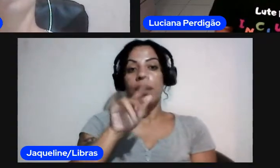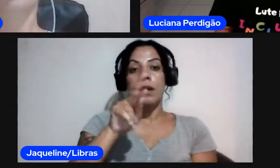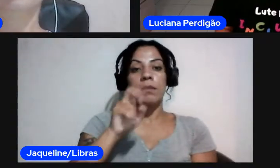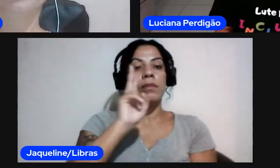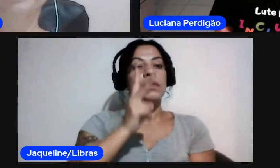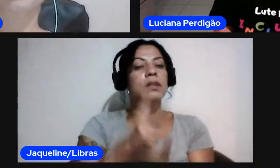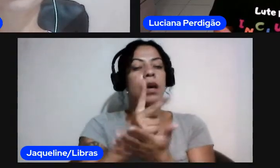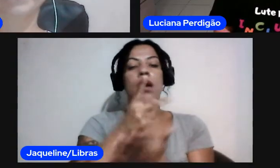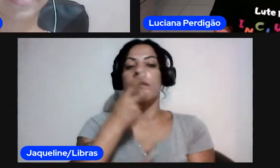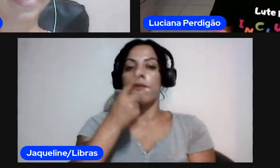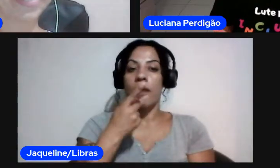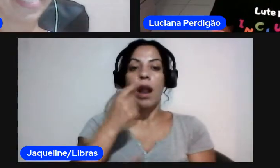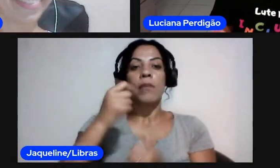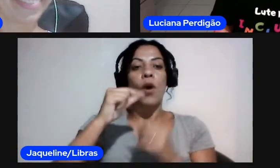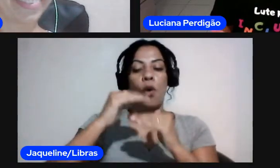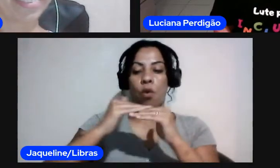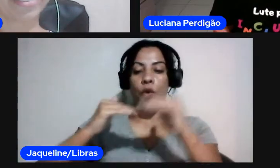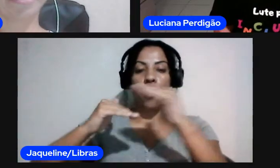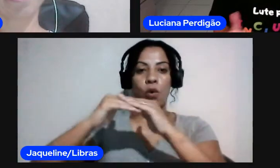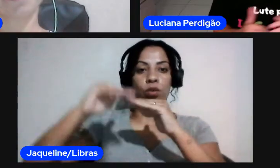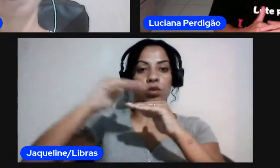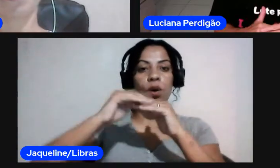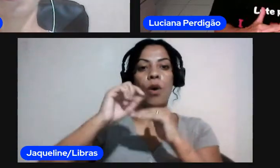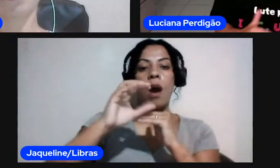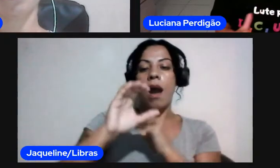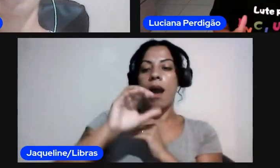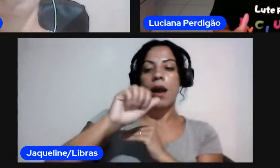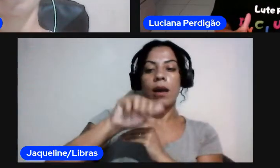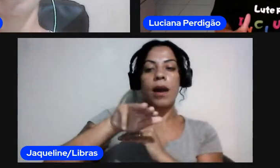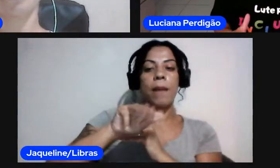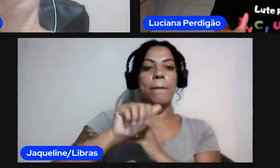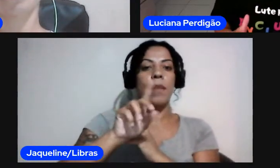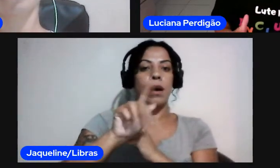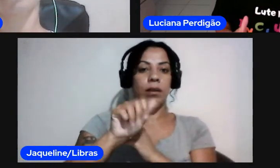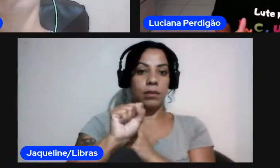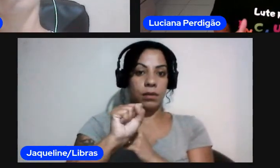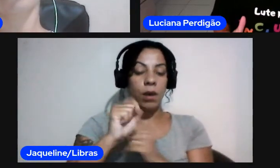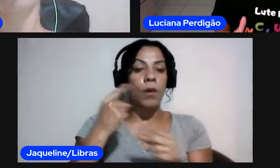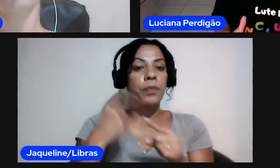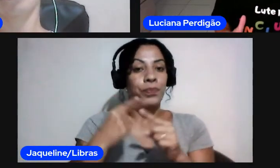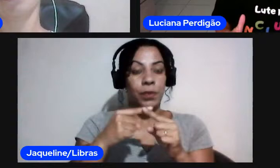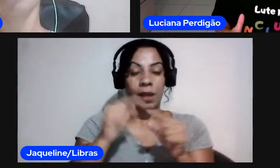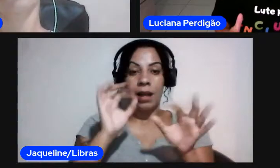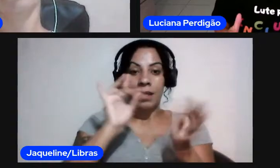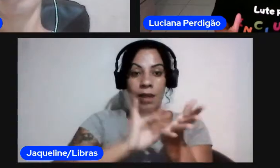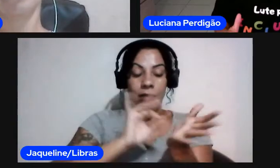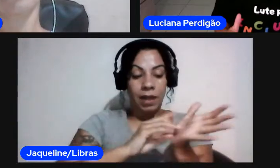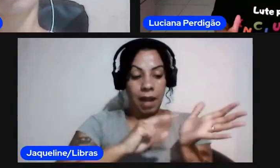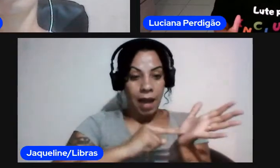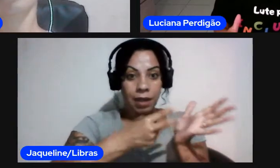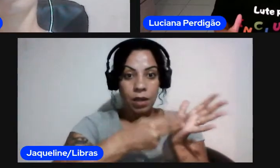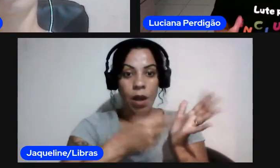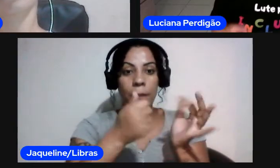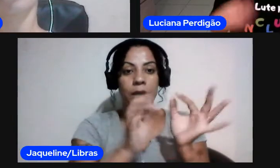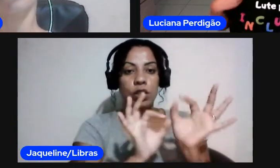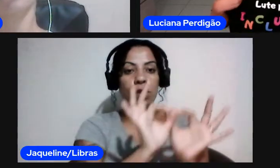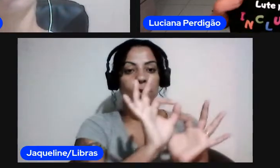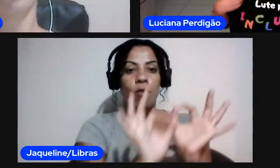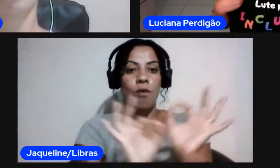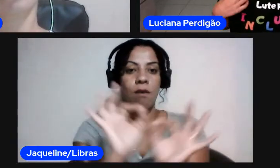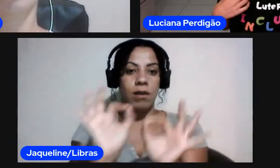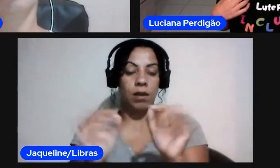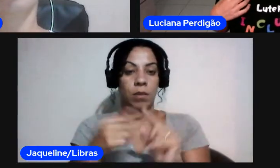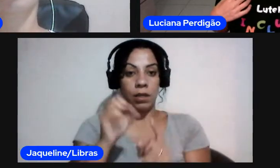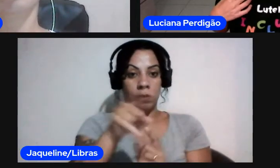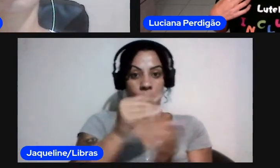camadas, né, que a tradução, ela tem que ser organizada, porque se você começa descrevendo